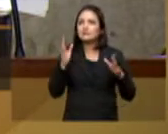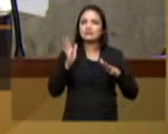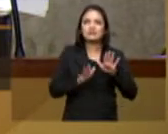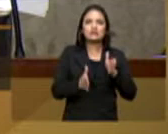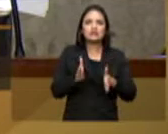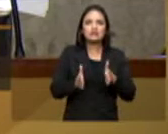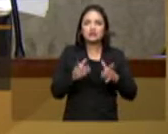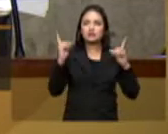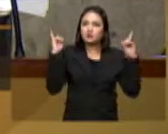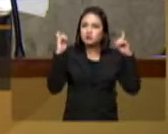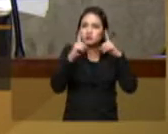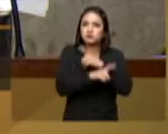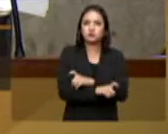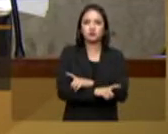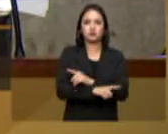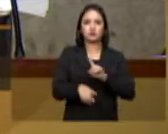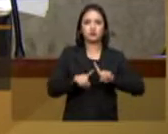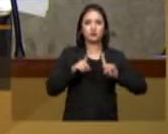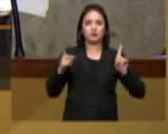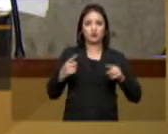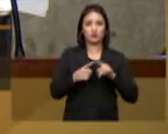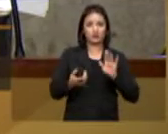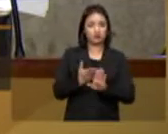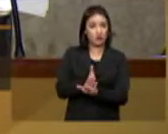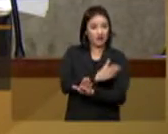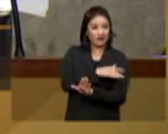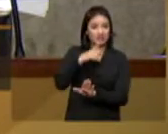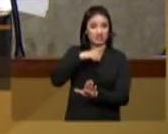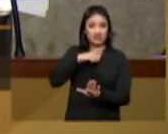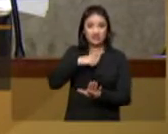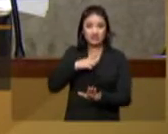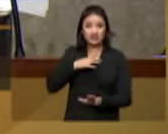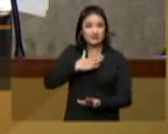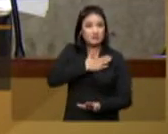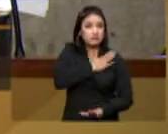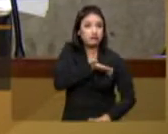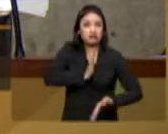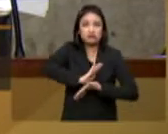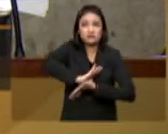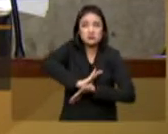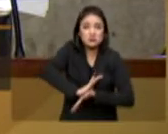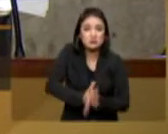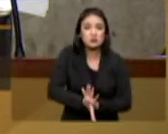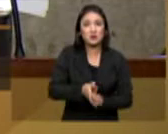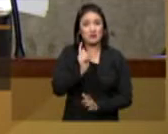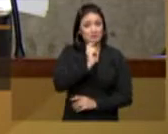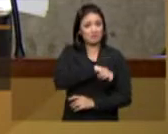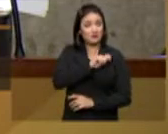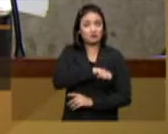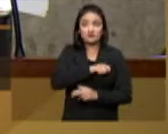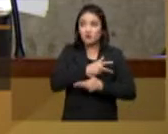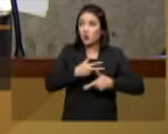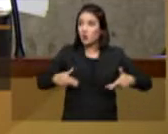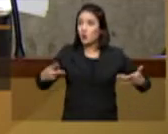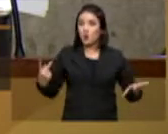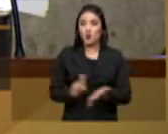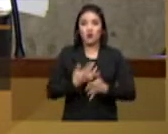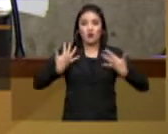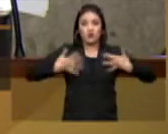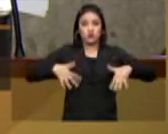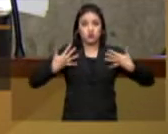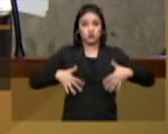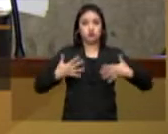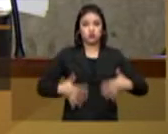a repulsa à degradação da condição humana e às atrocidades que dela sempre decorrem, em respeito